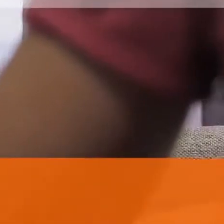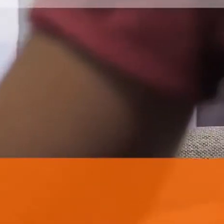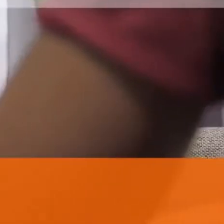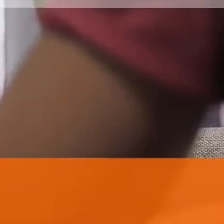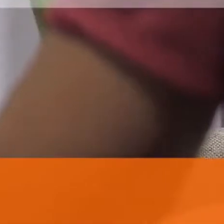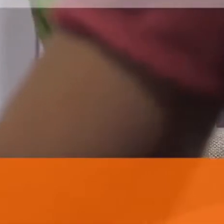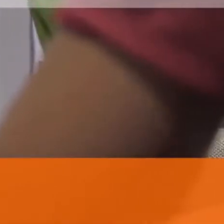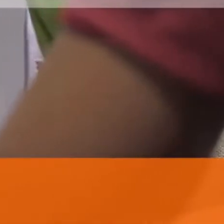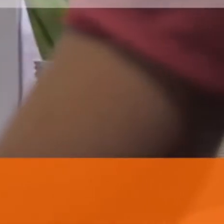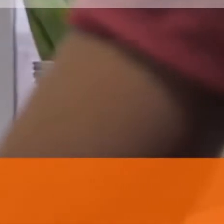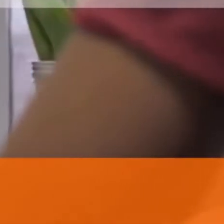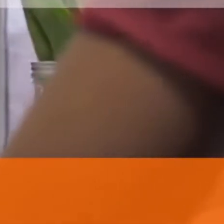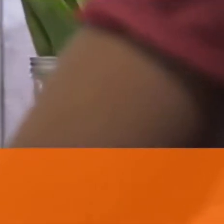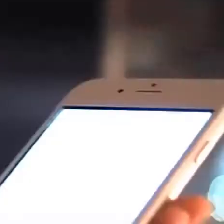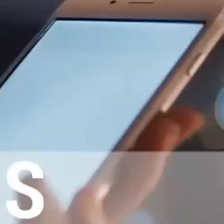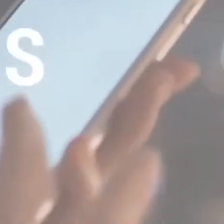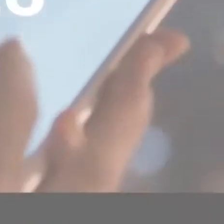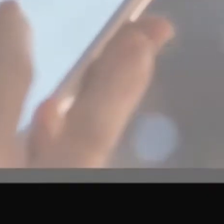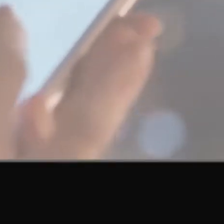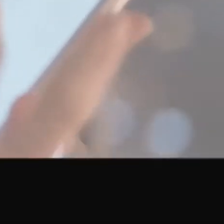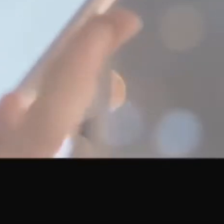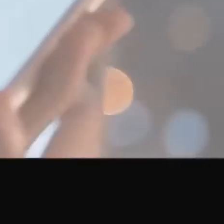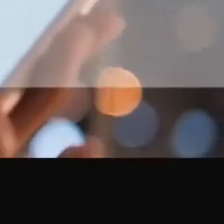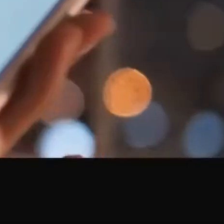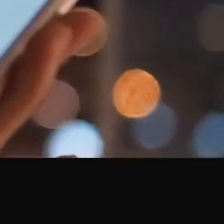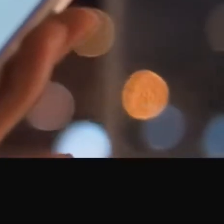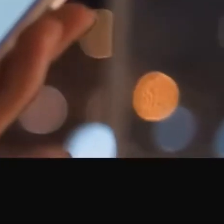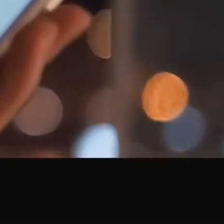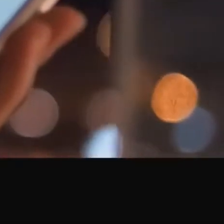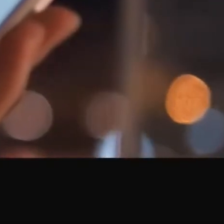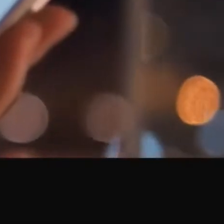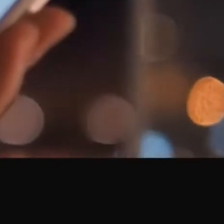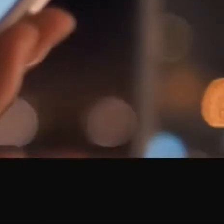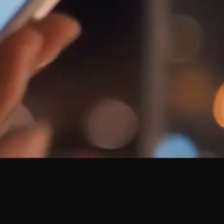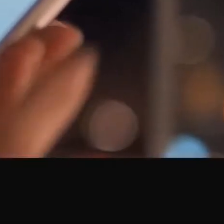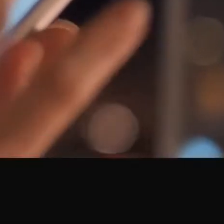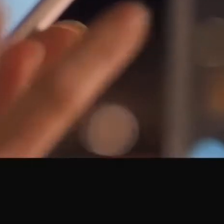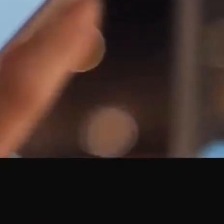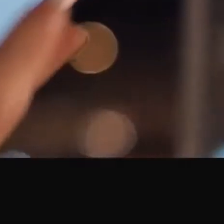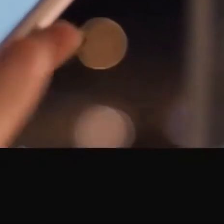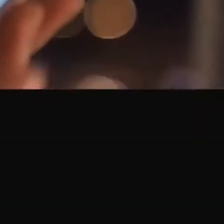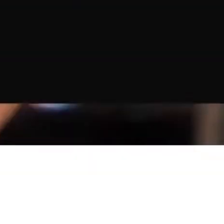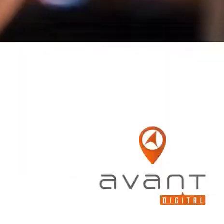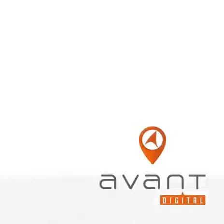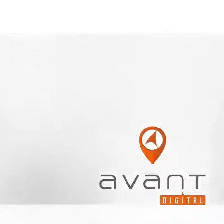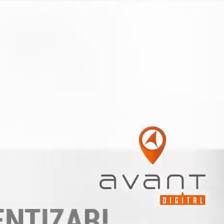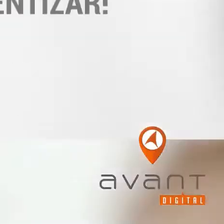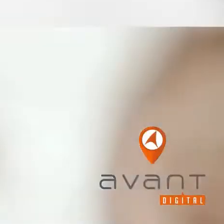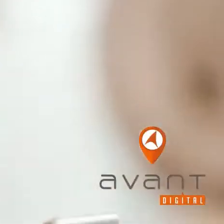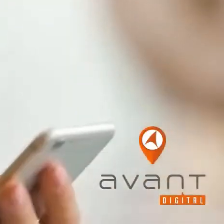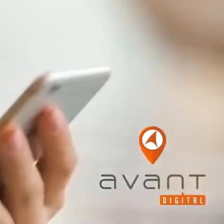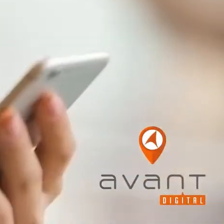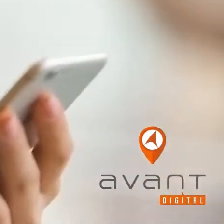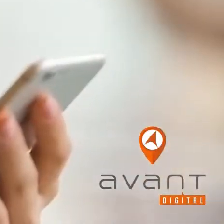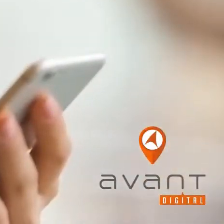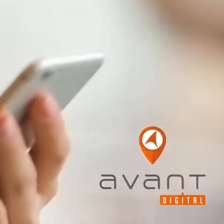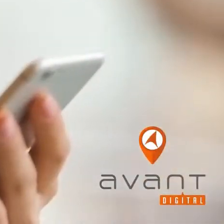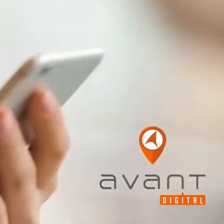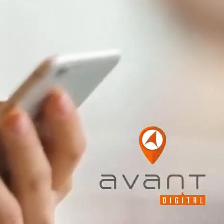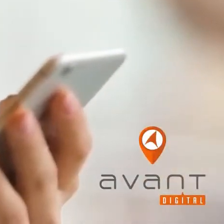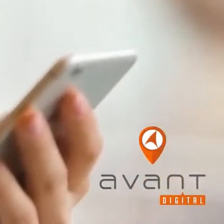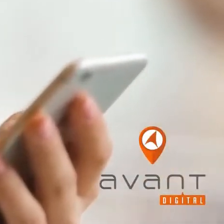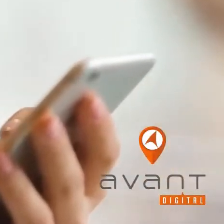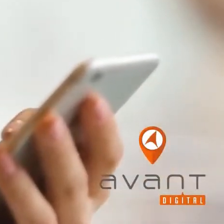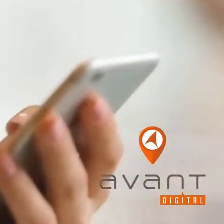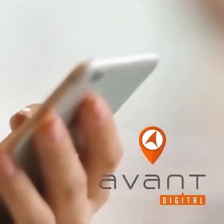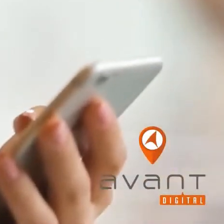precisar ainda mais da sua empresa? Promova ações com conteúdo de informação e que transformem o momento ruim em superação. Utilize suas